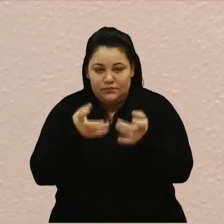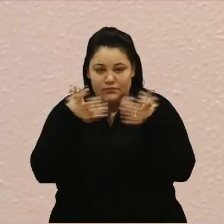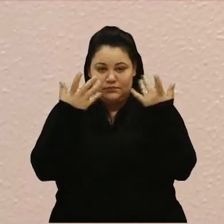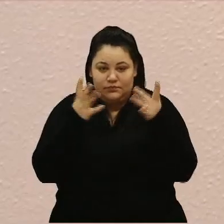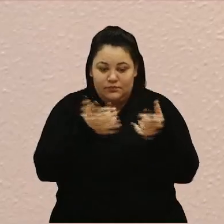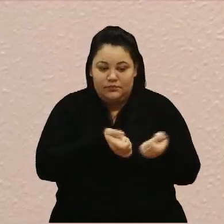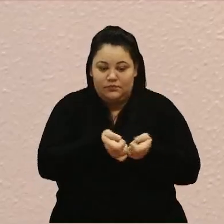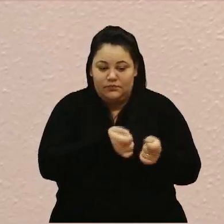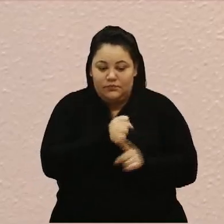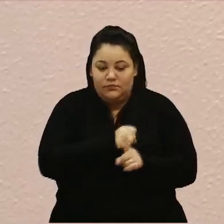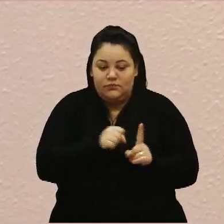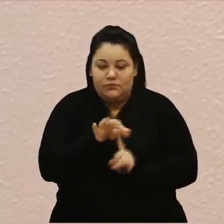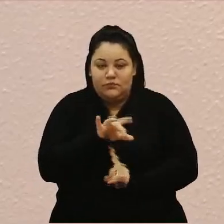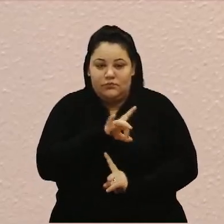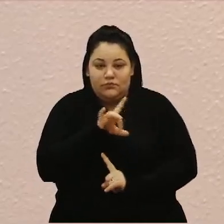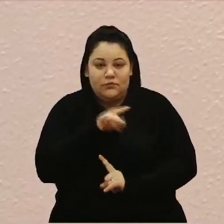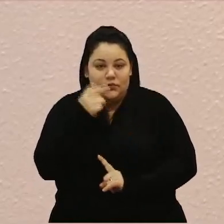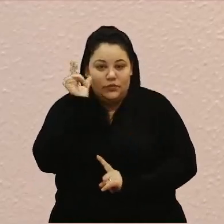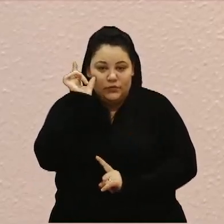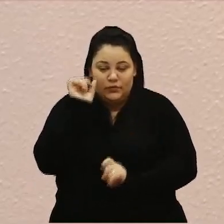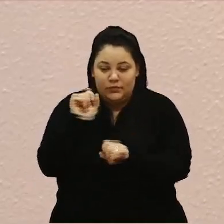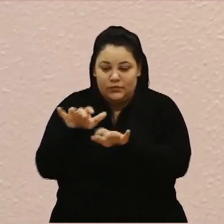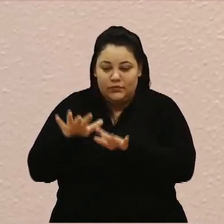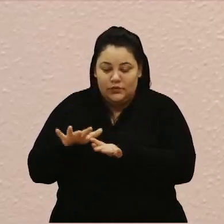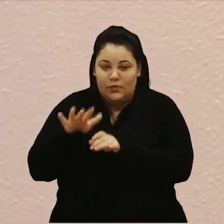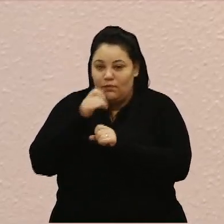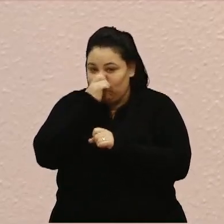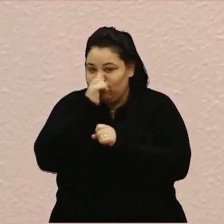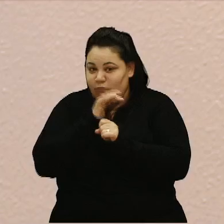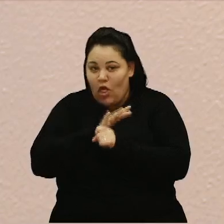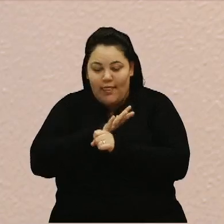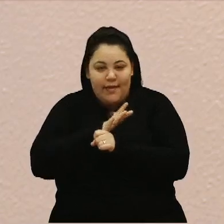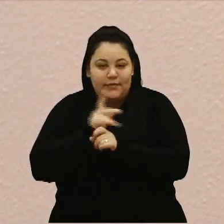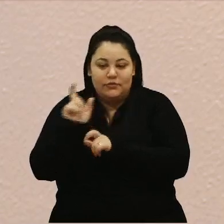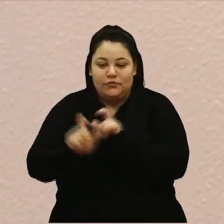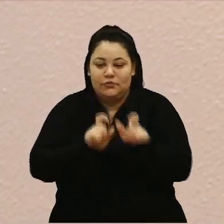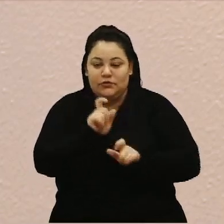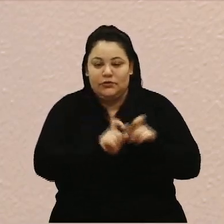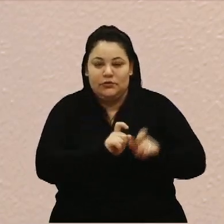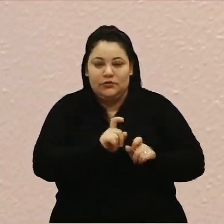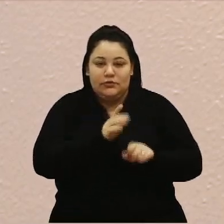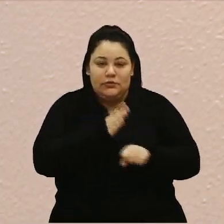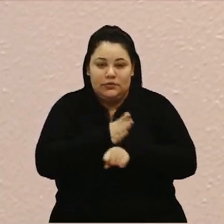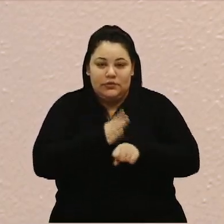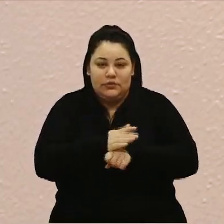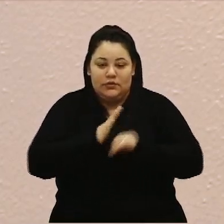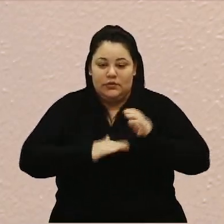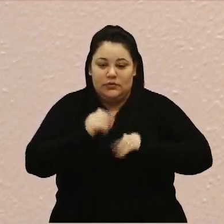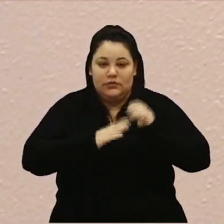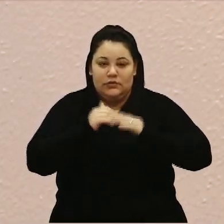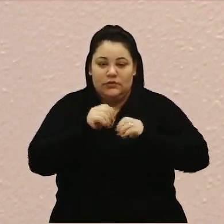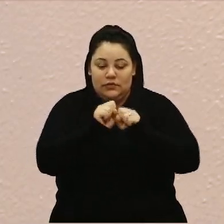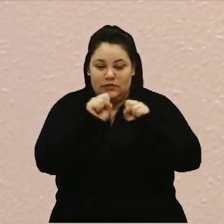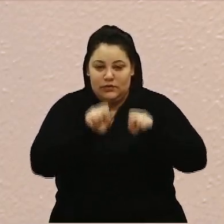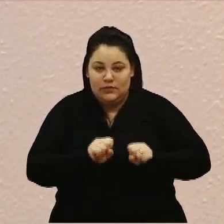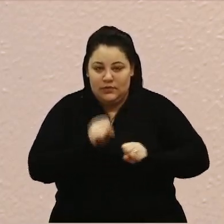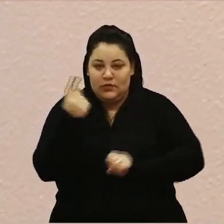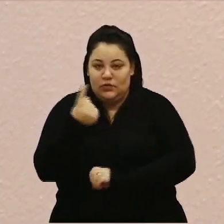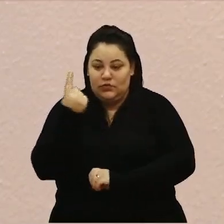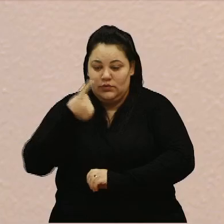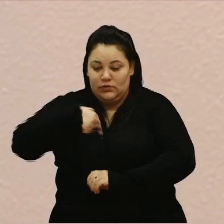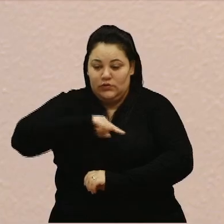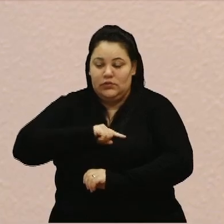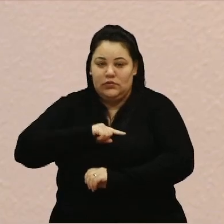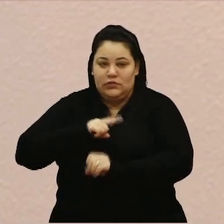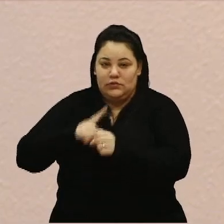Tínhamos ontem uma plenária cheia de pessoas, de conselheiros e conselheiras querendo participar e construir o Sistema Único da nossa cidade. Nós sabemos que o